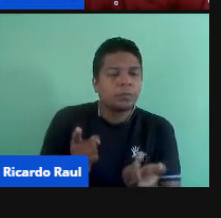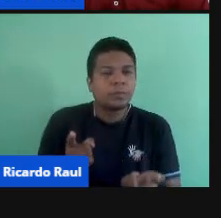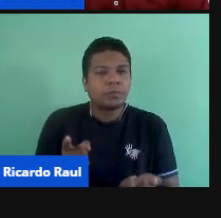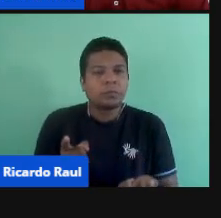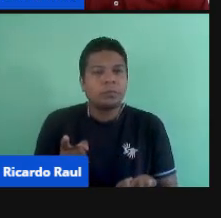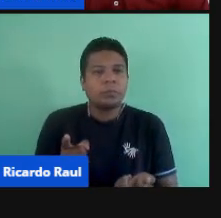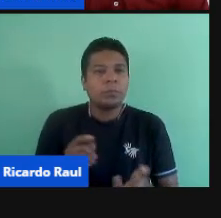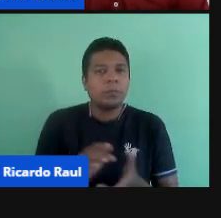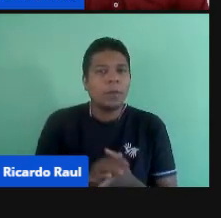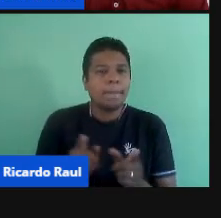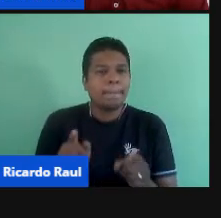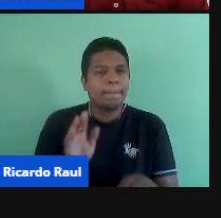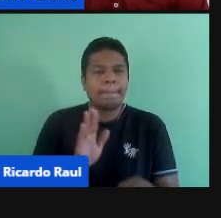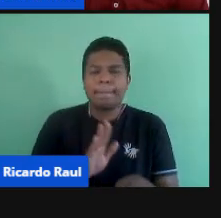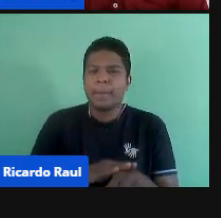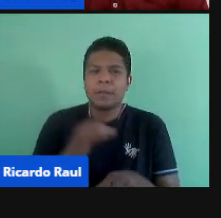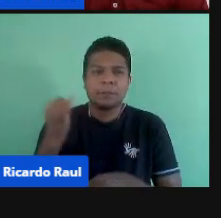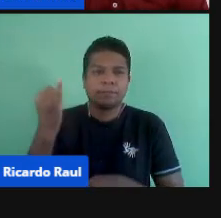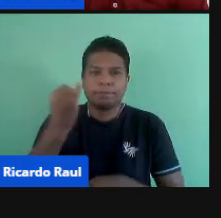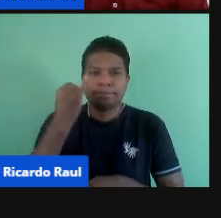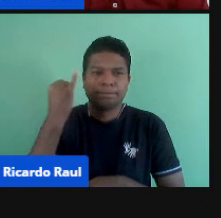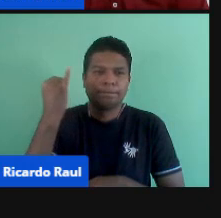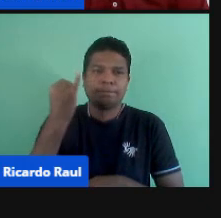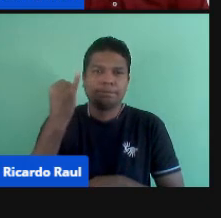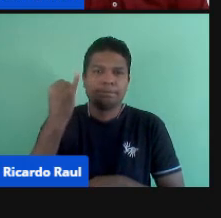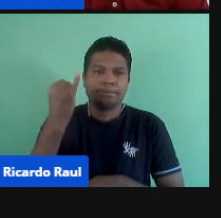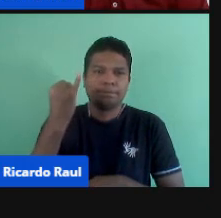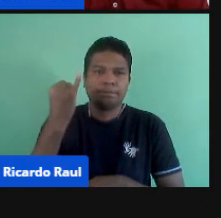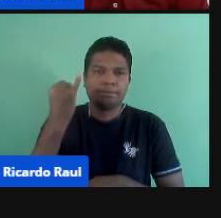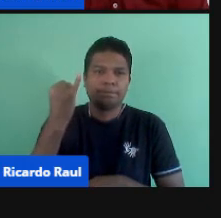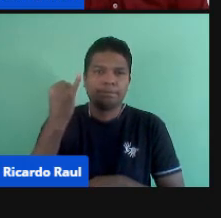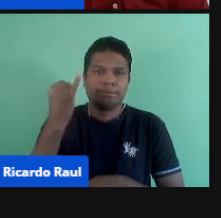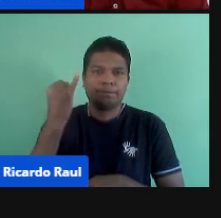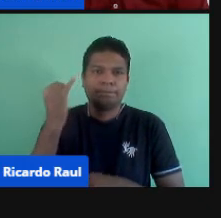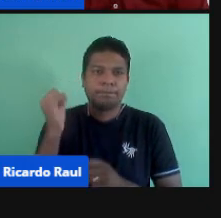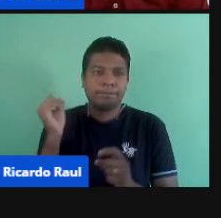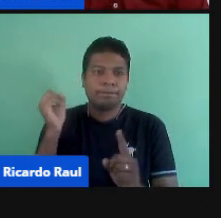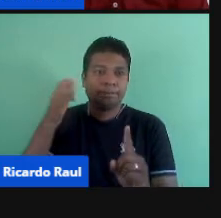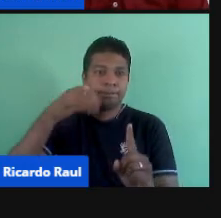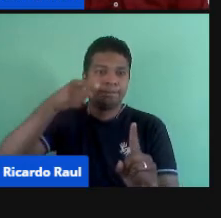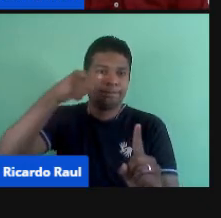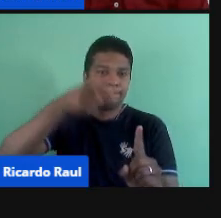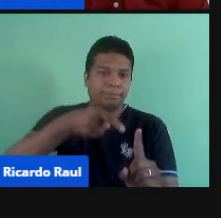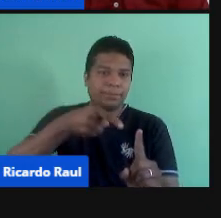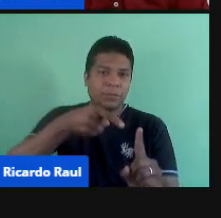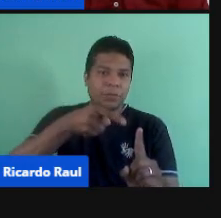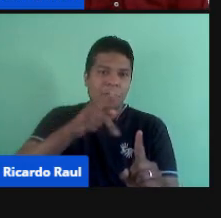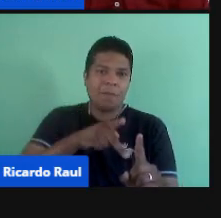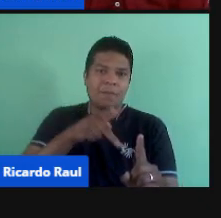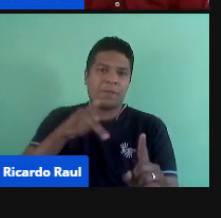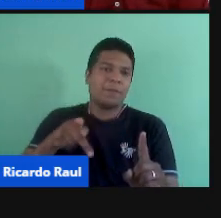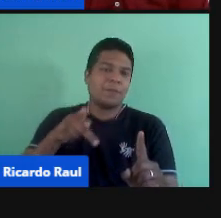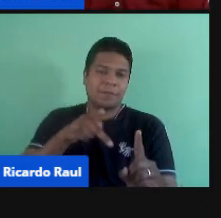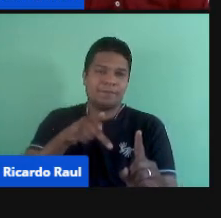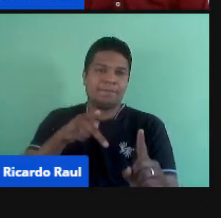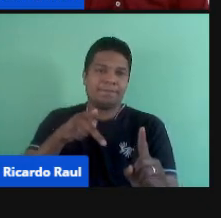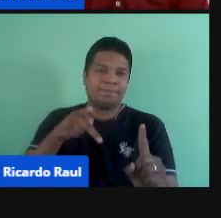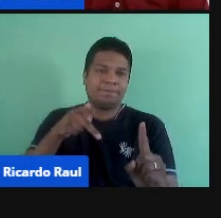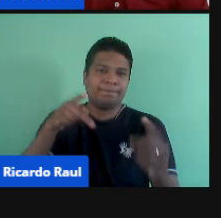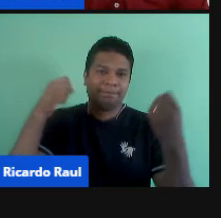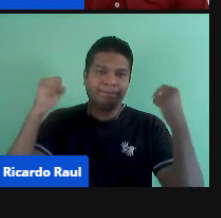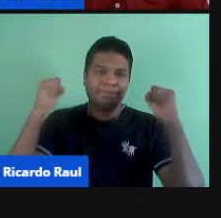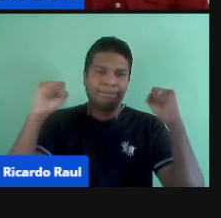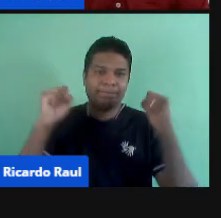o mais importante é aquela pecinha que está atrás do volante chamado professor. Então,